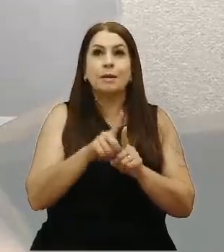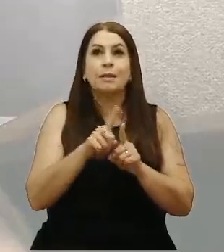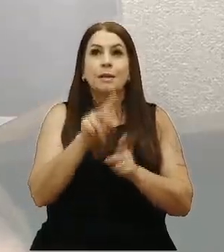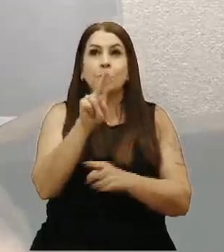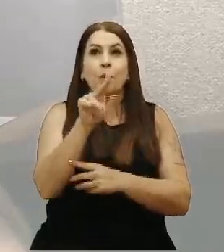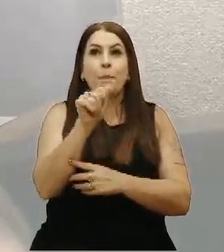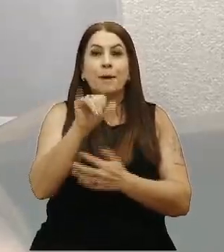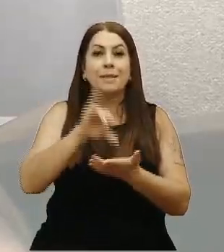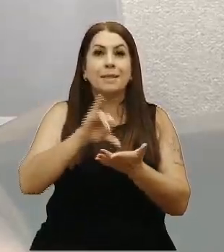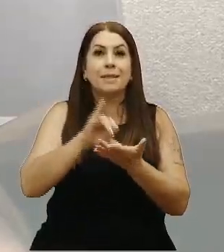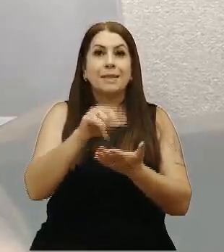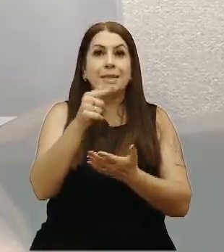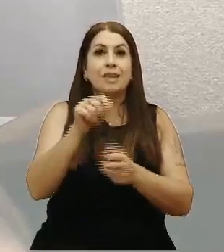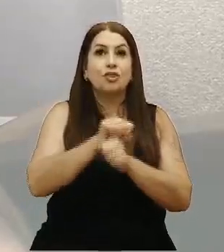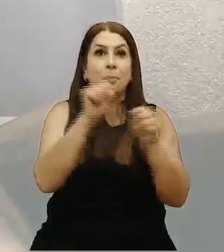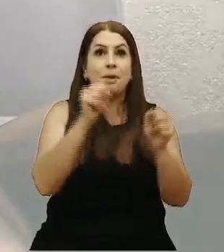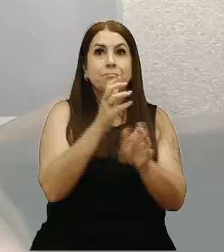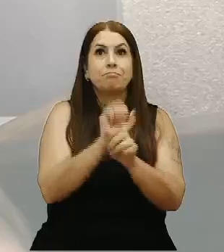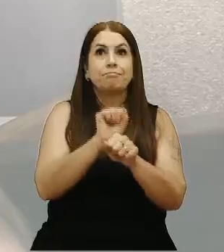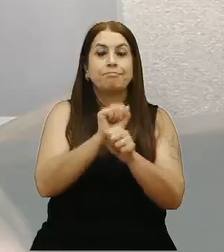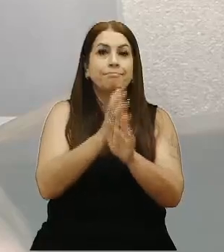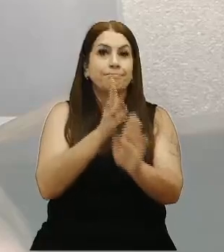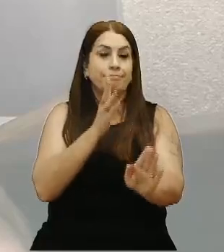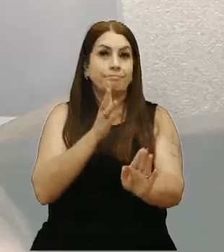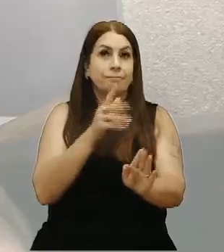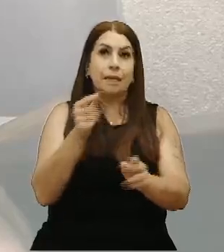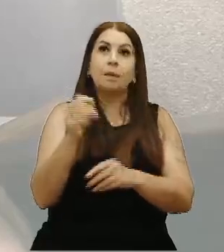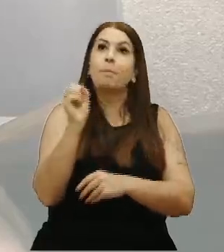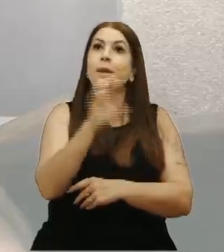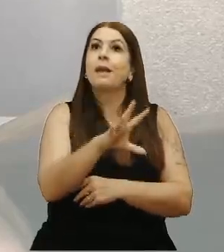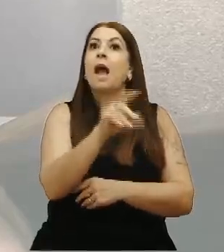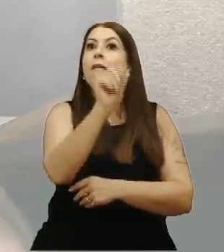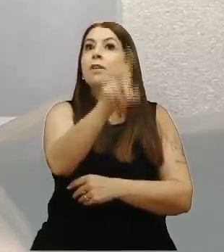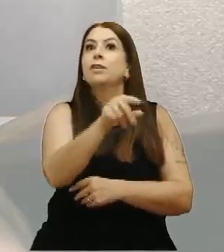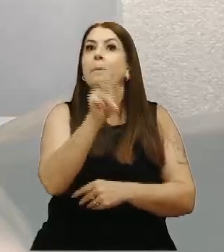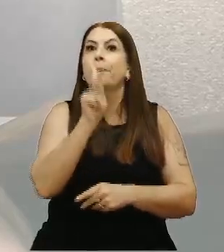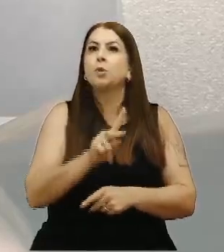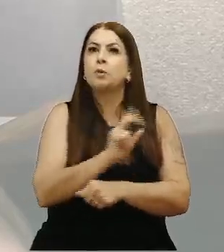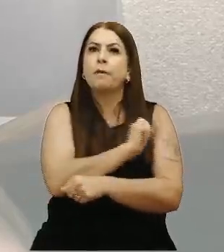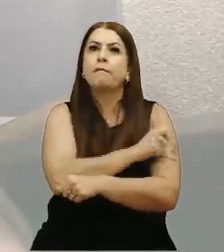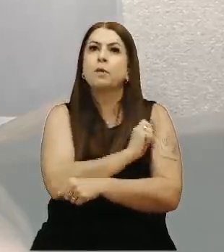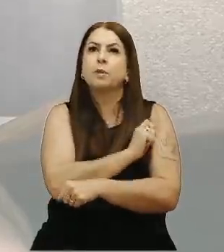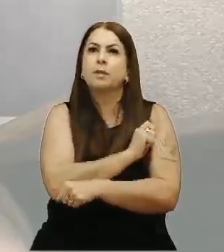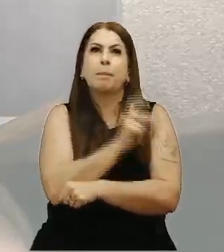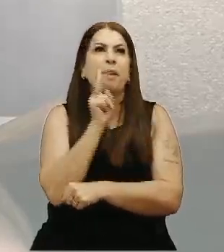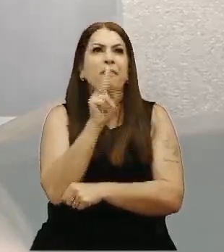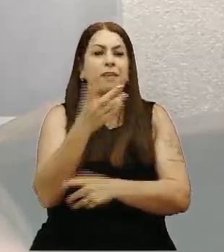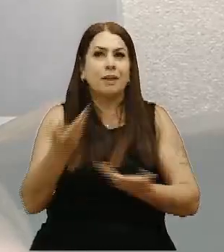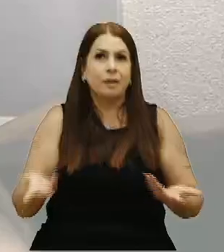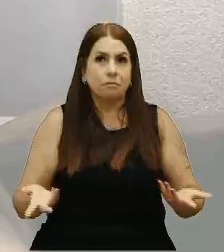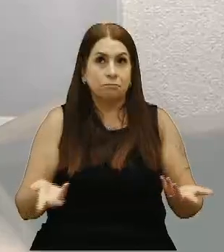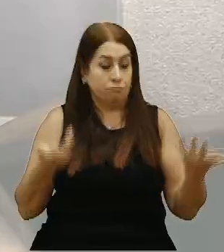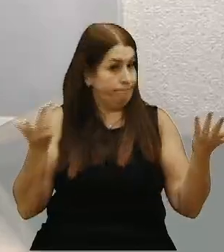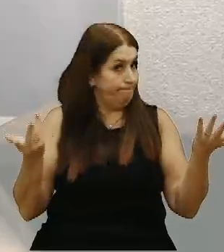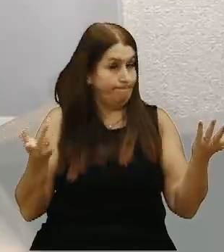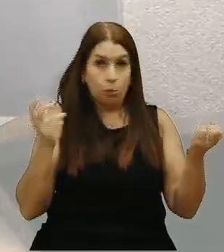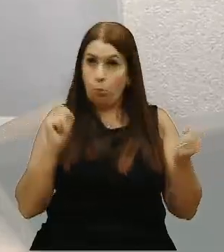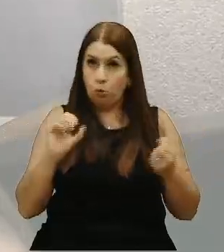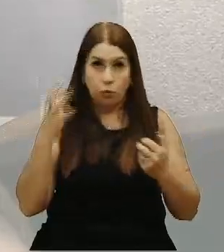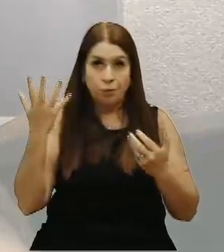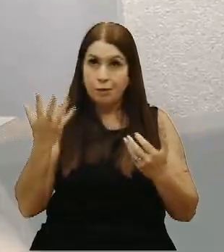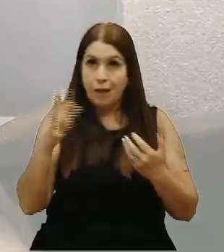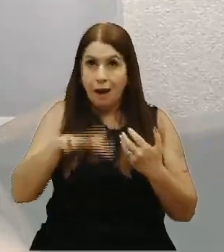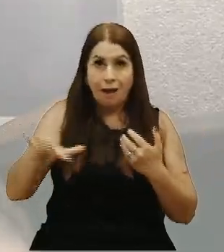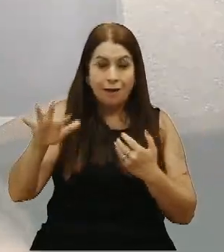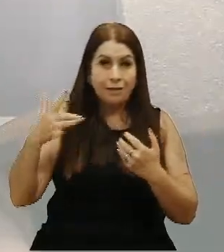UPA Central desde as 7 da manhã. Eu mandei e daí disseram, vamos mandar alguém da fiscalização lá para verificar. Então, isso daí não pode acontecer na